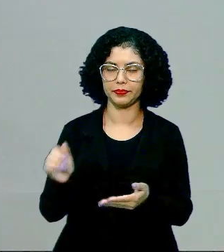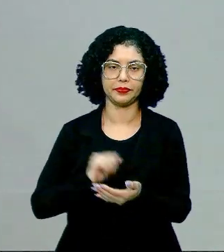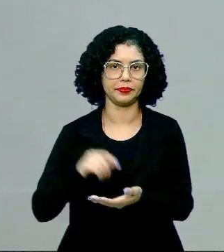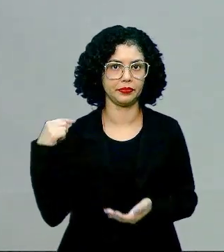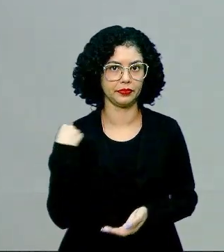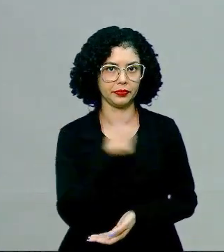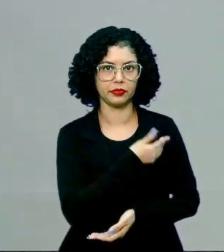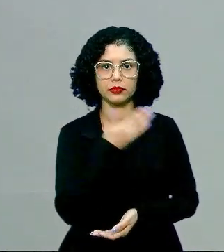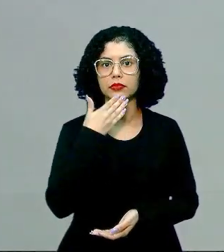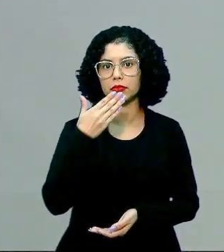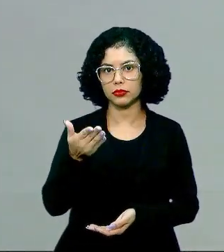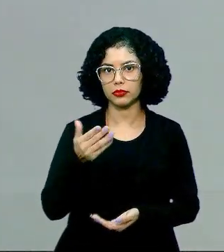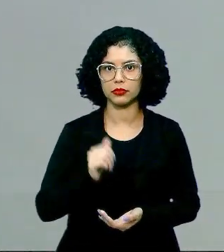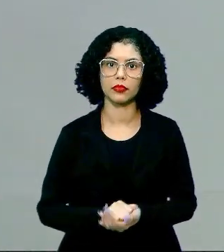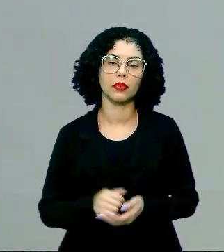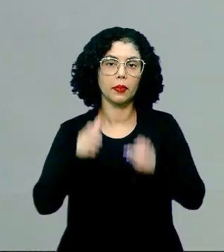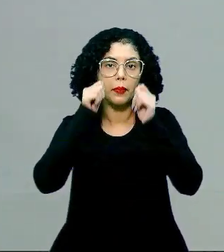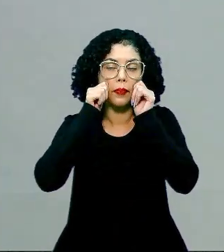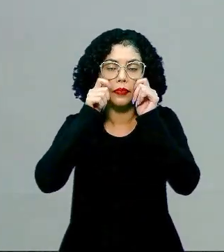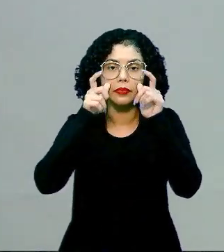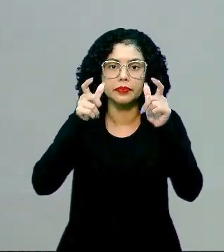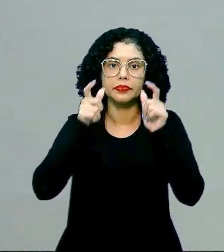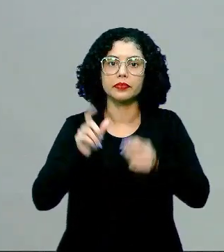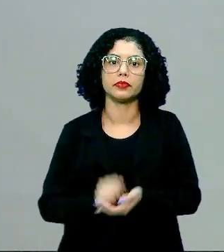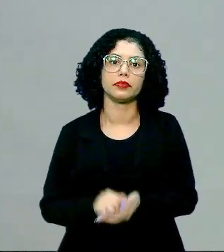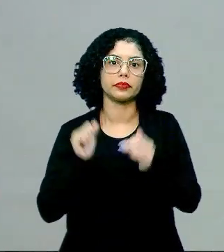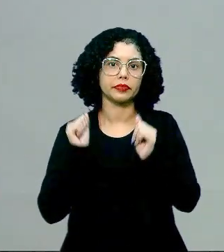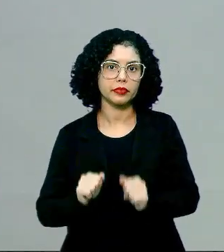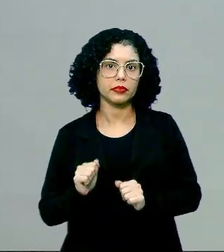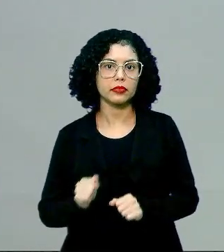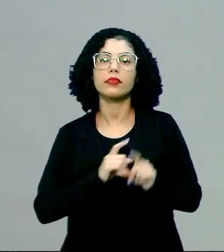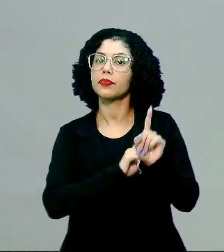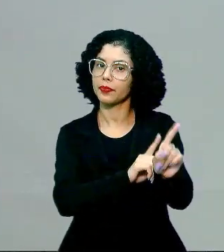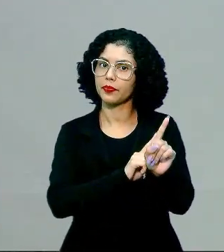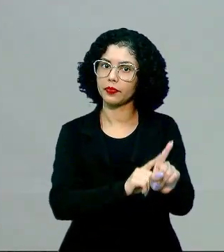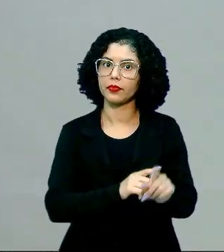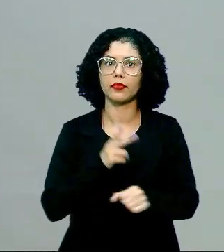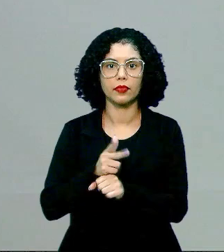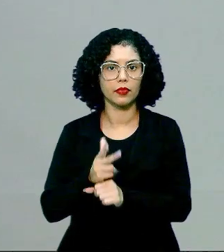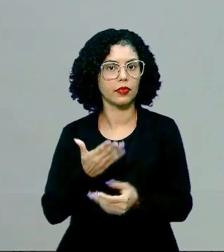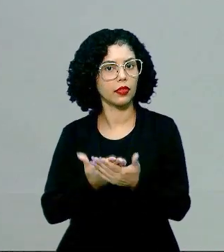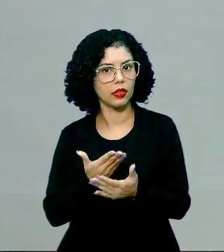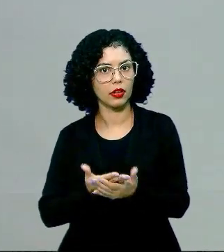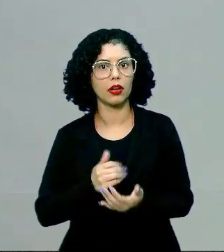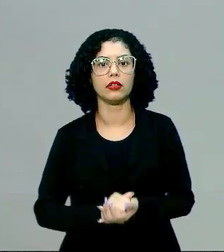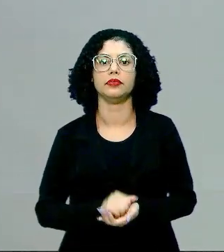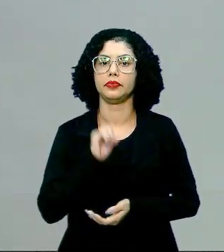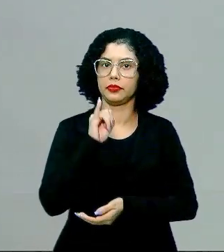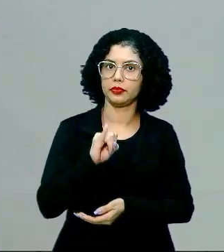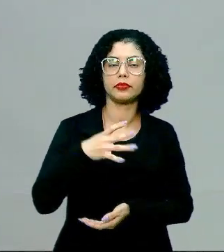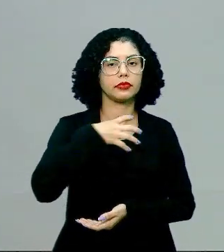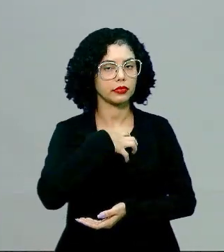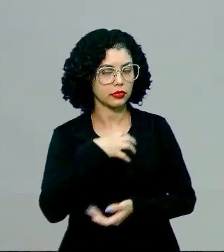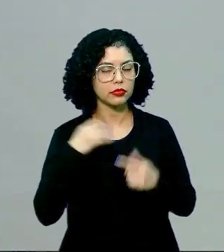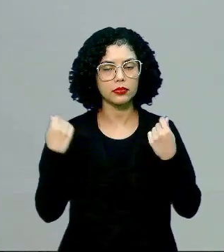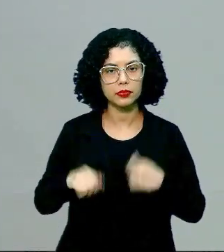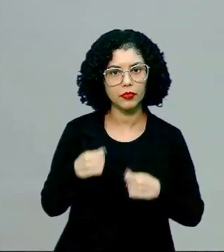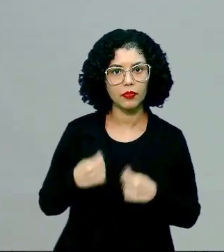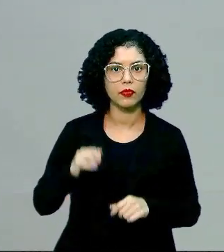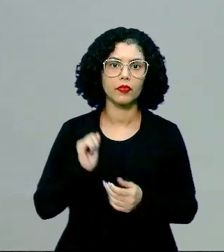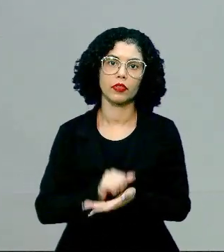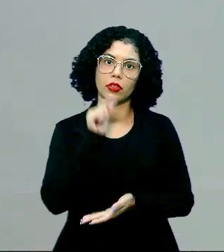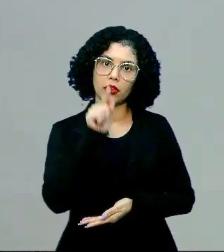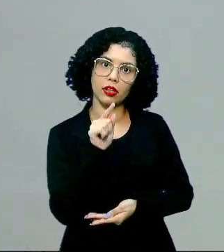momento, eu peço a sua atenção para que você possa acompanhar essa videoaula. E se você sentir a